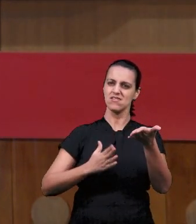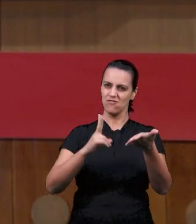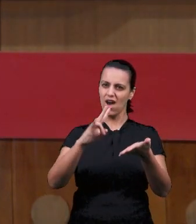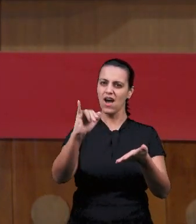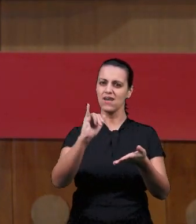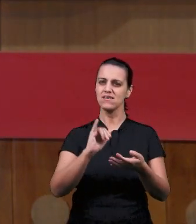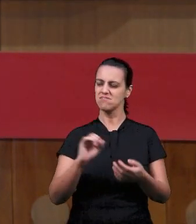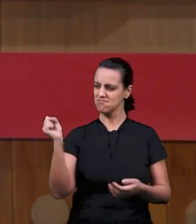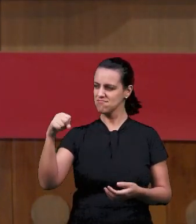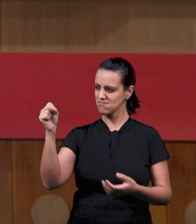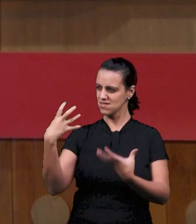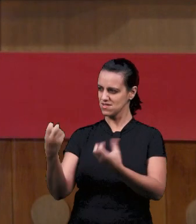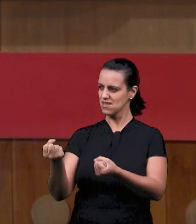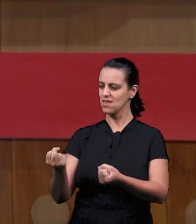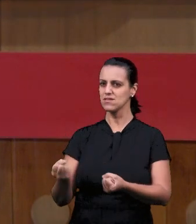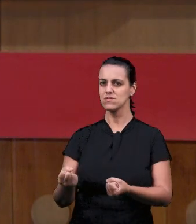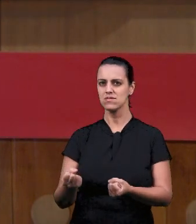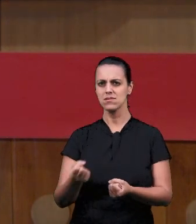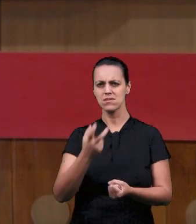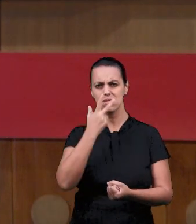Tem loucura maior do que essa?